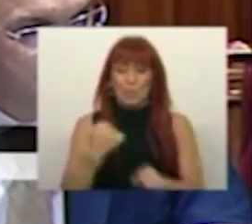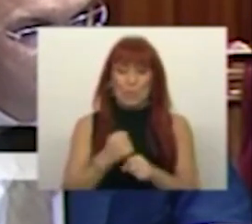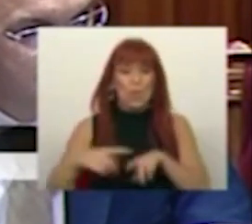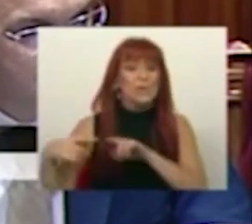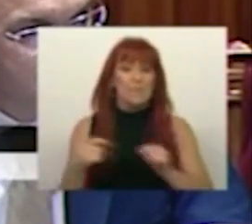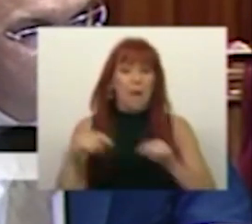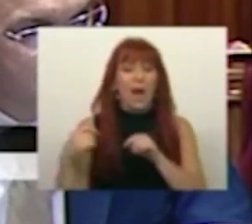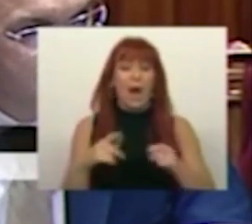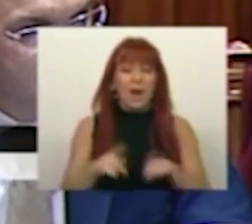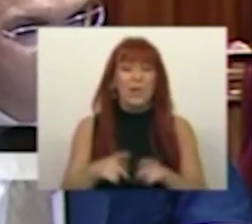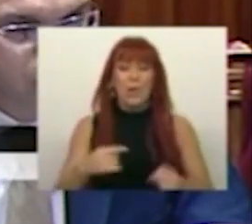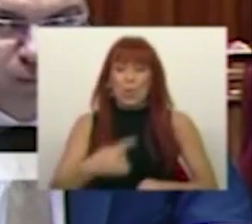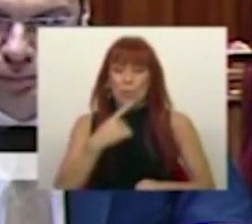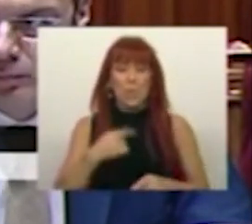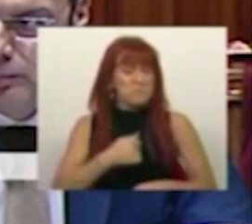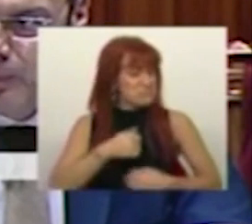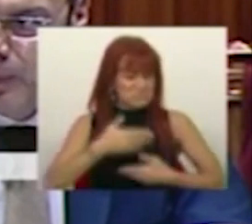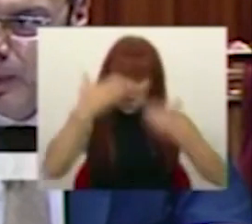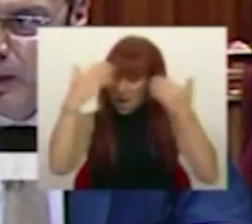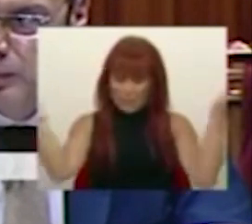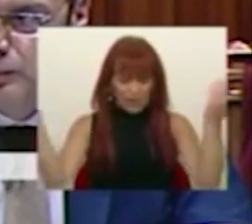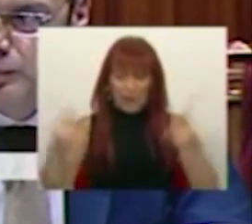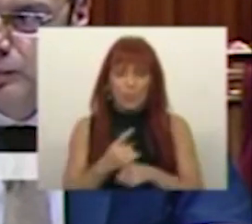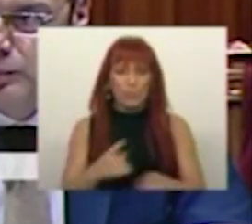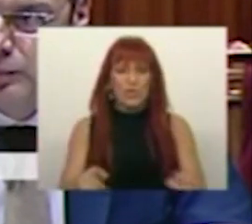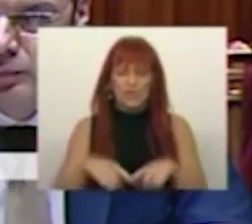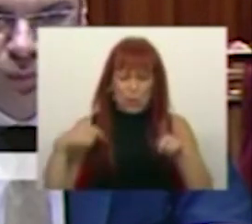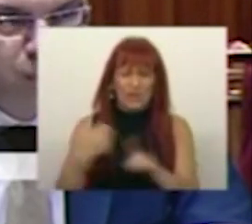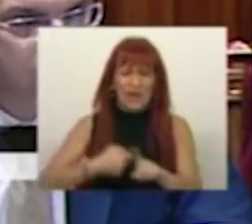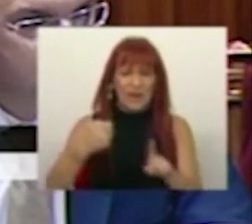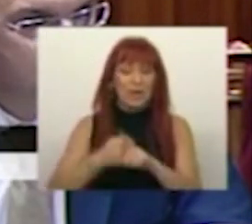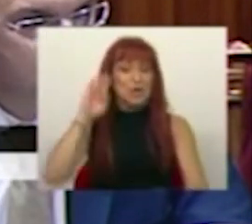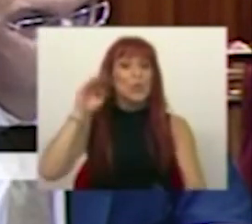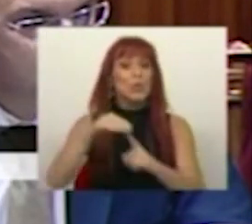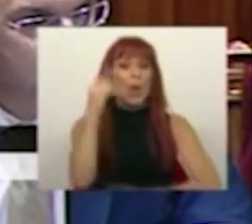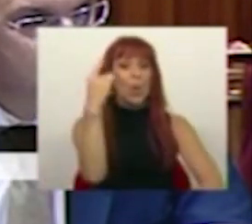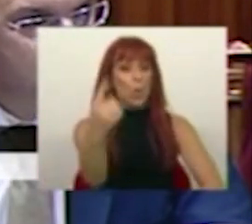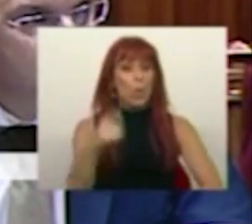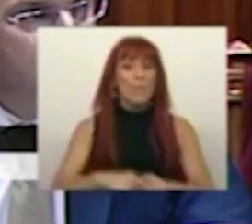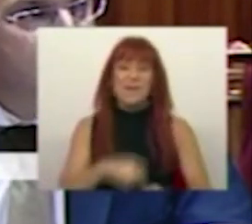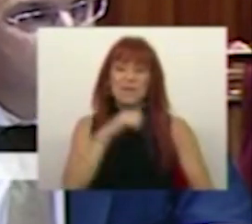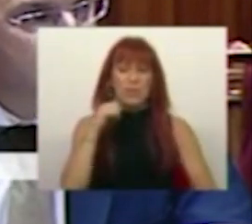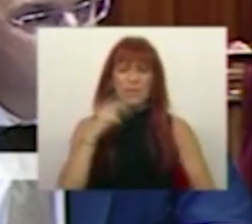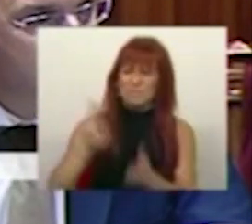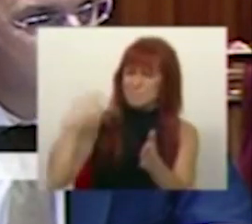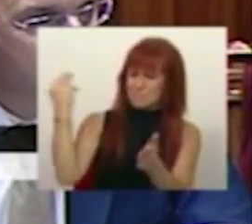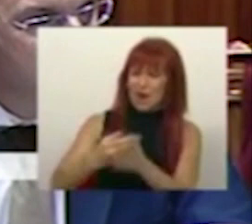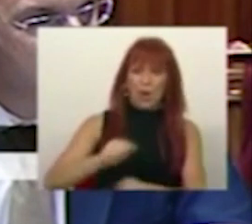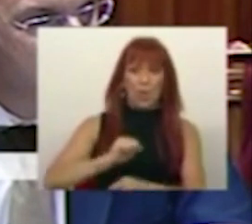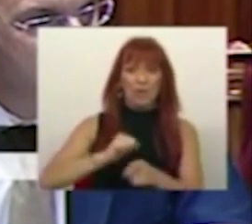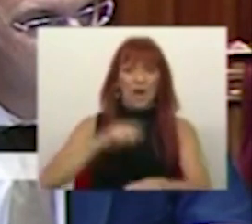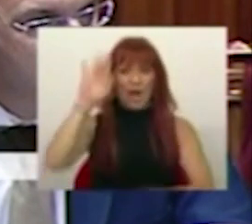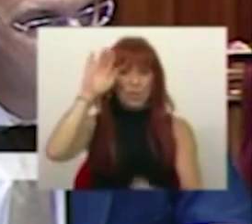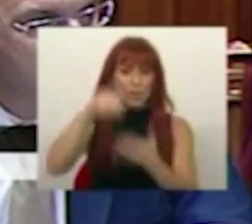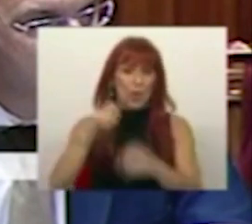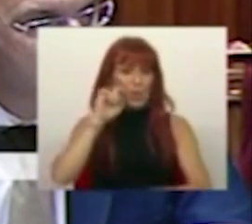no debate e estou muito à vontade porque me bati por uma solução e sofri uma derrota quanto à solução